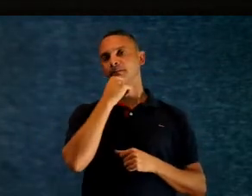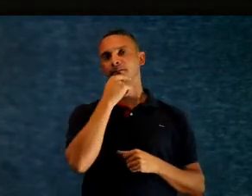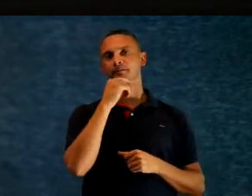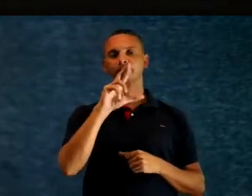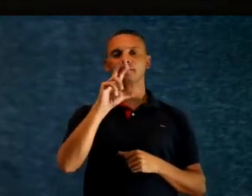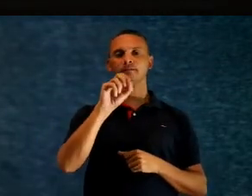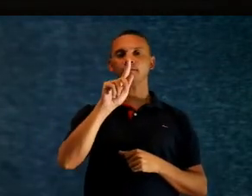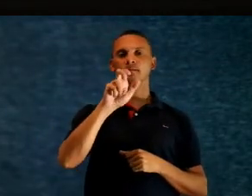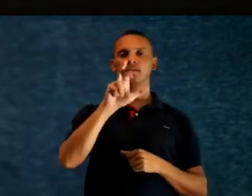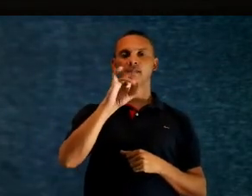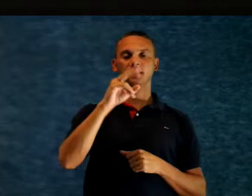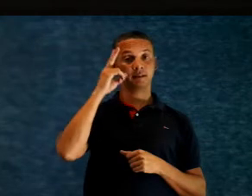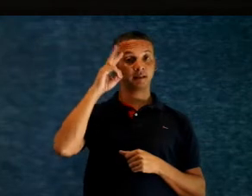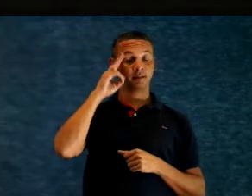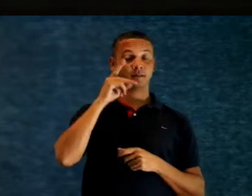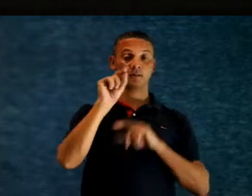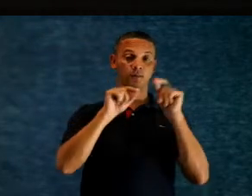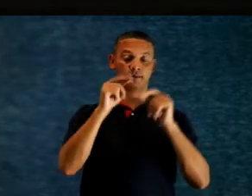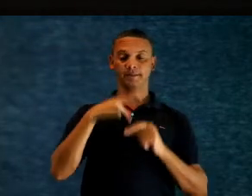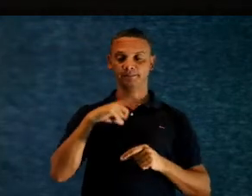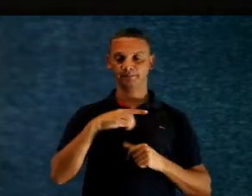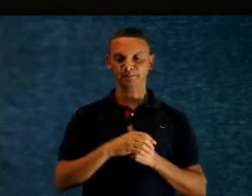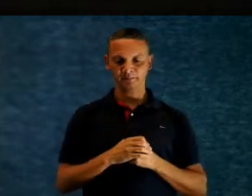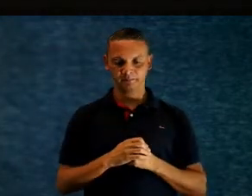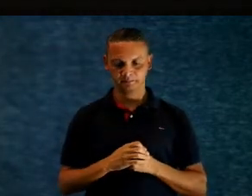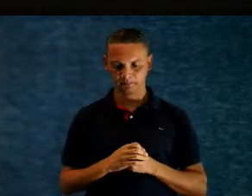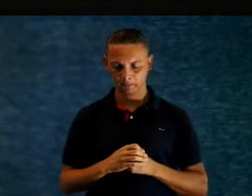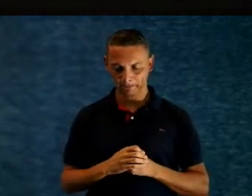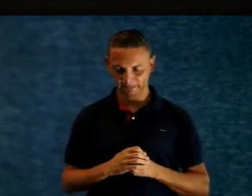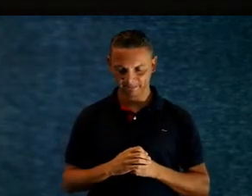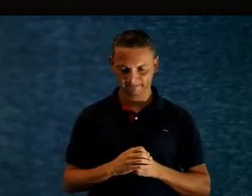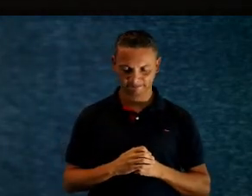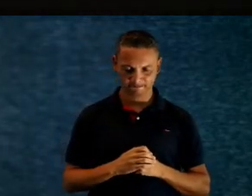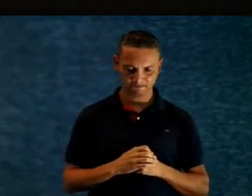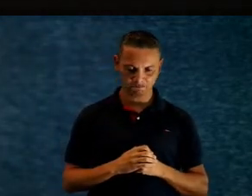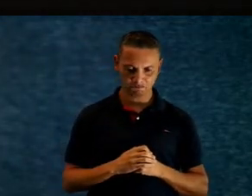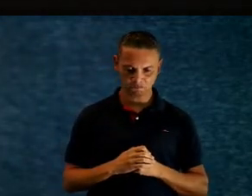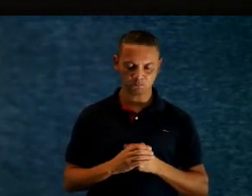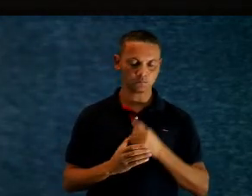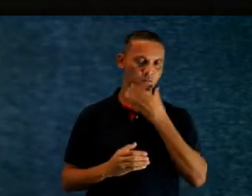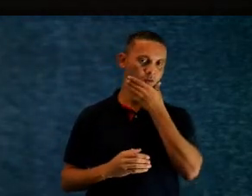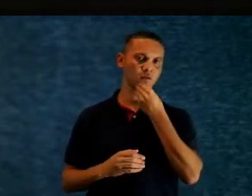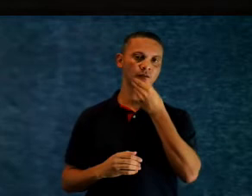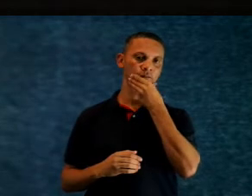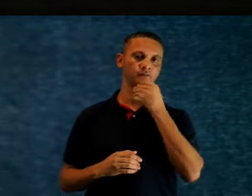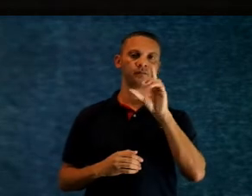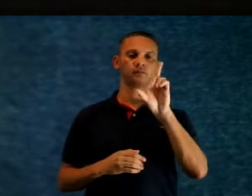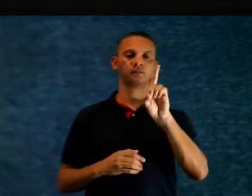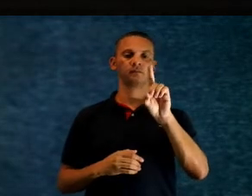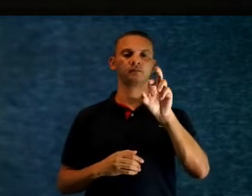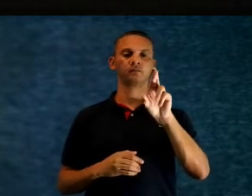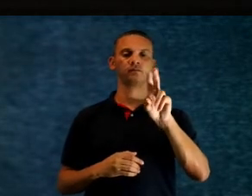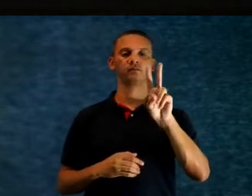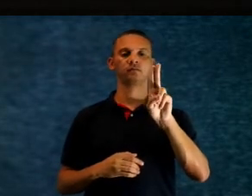Pedro Augusto, o neto mais novo, me contou uma história muito interessante. Diz que, certa vez, o